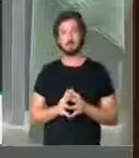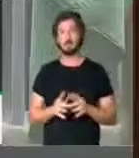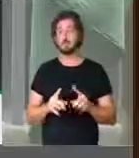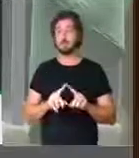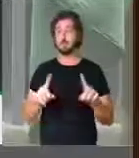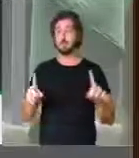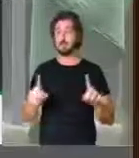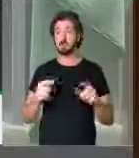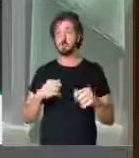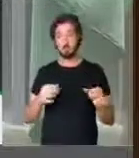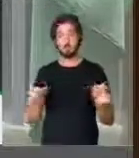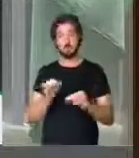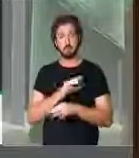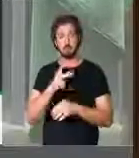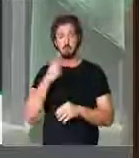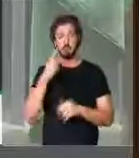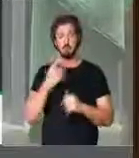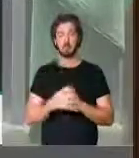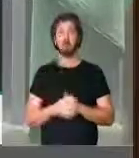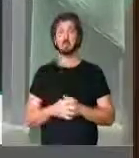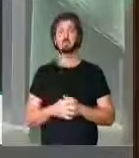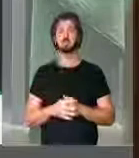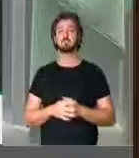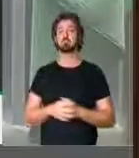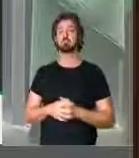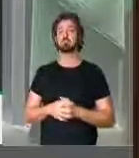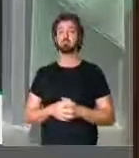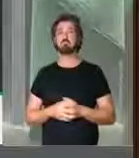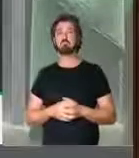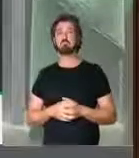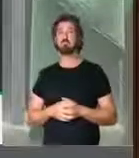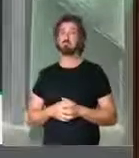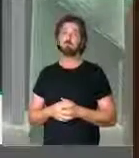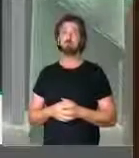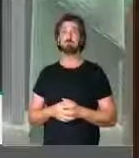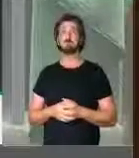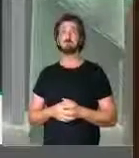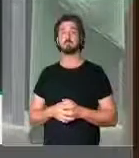Mas, senhor presidente, eu quero concluir e dizer que